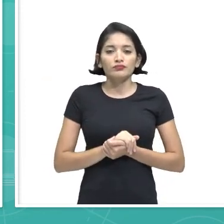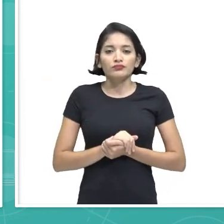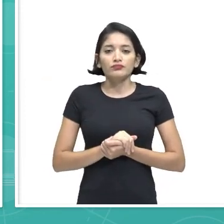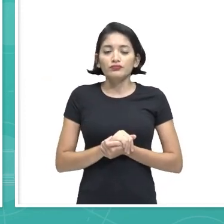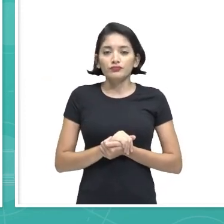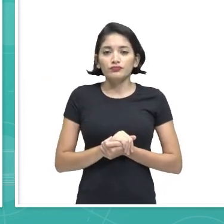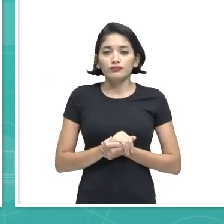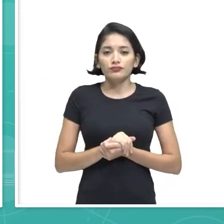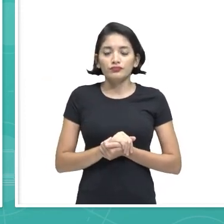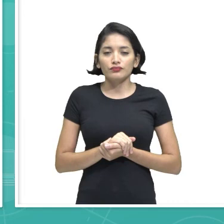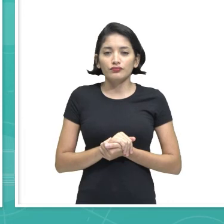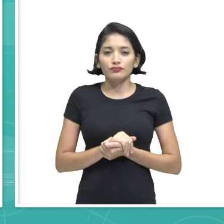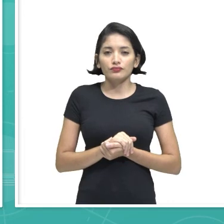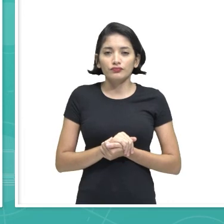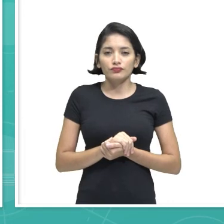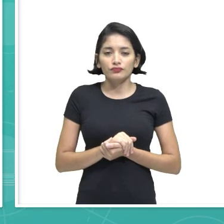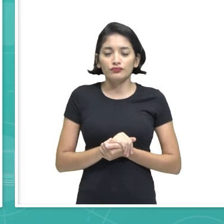temos?